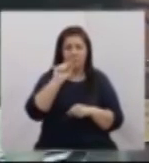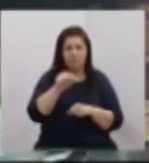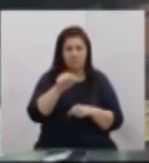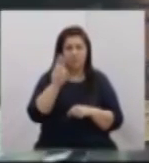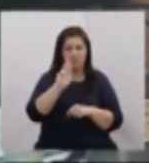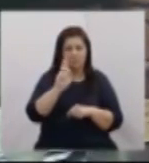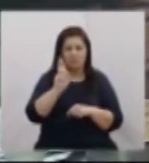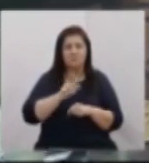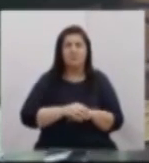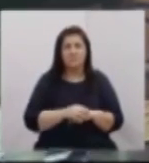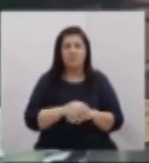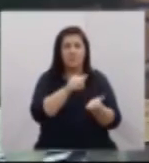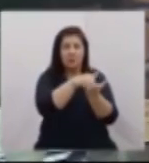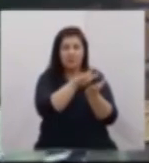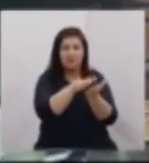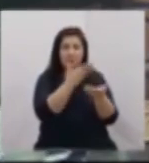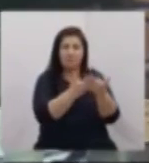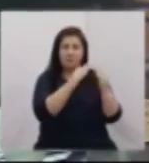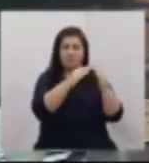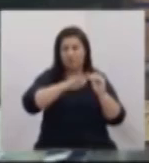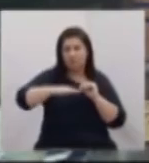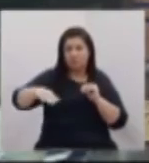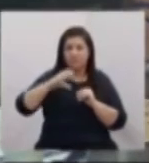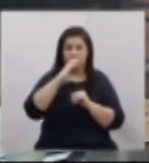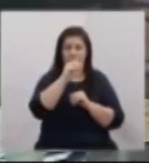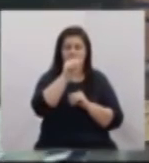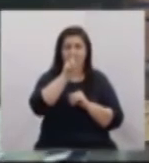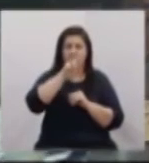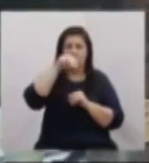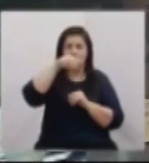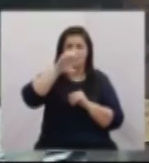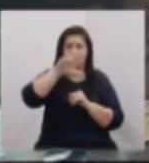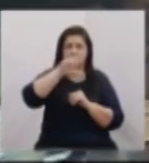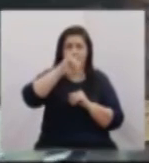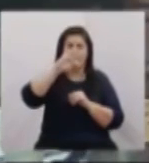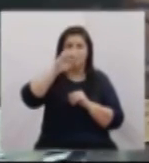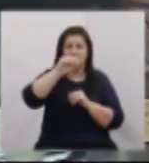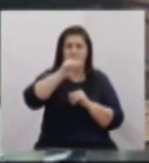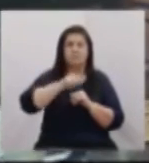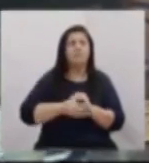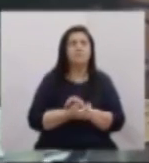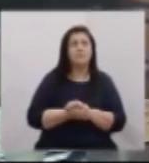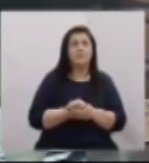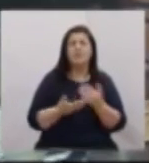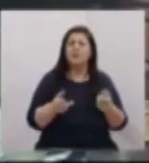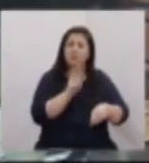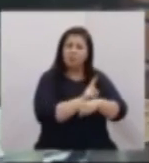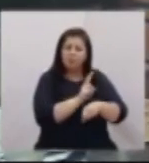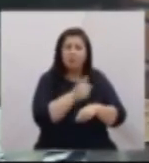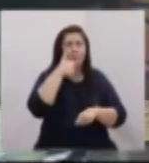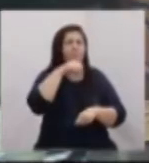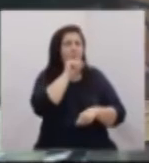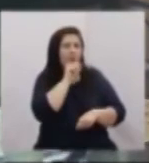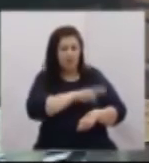nós destinamos à creche Carmelitas Lar São José, que faz um excelente trabalho aqui na nossa cidade, abrigando as mães, abrigando